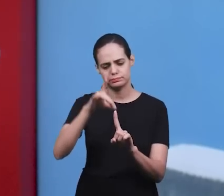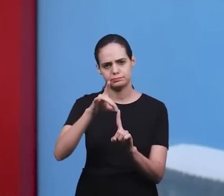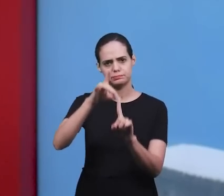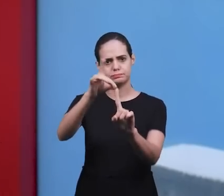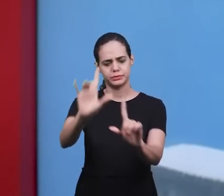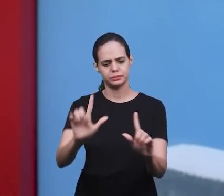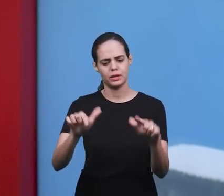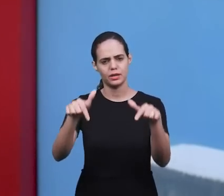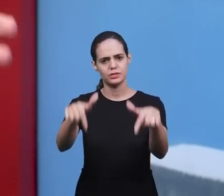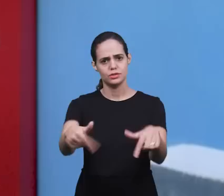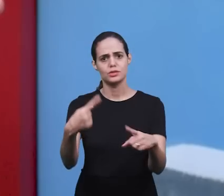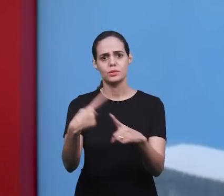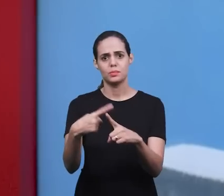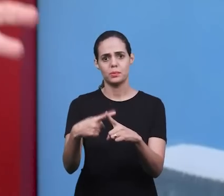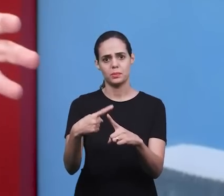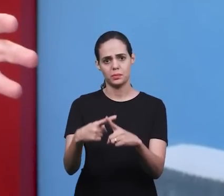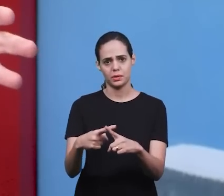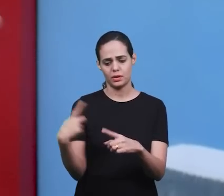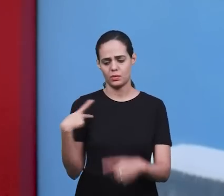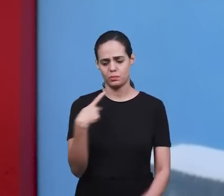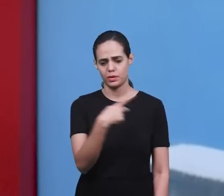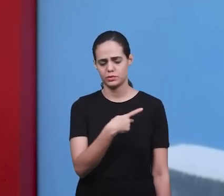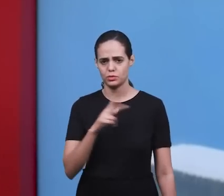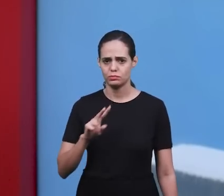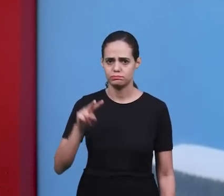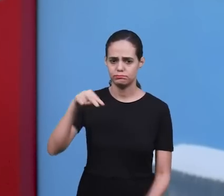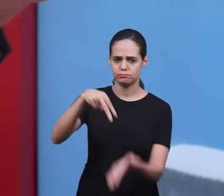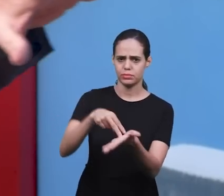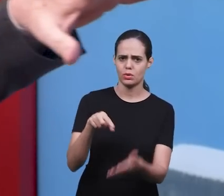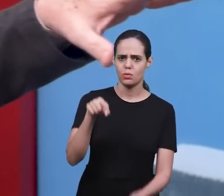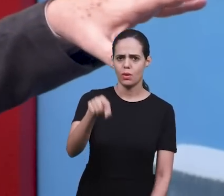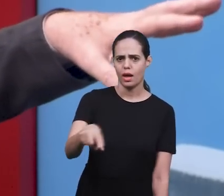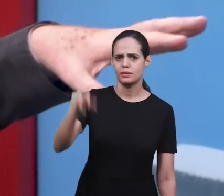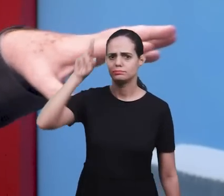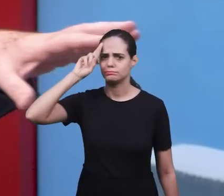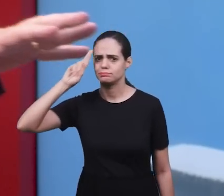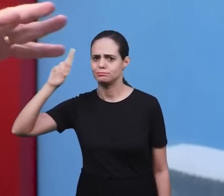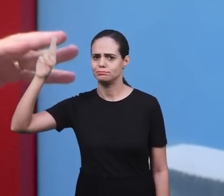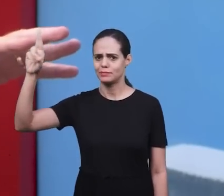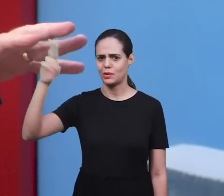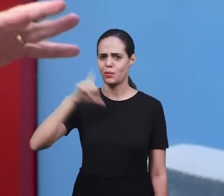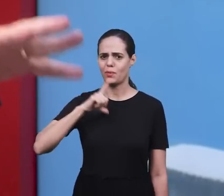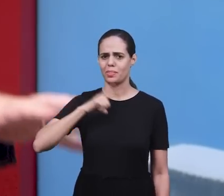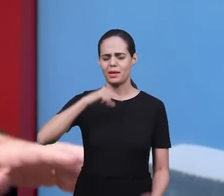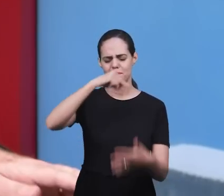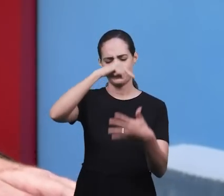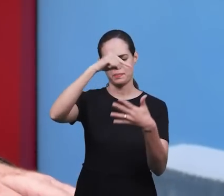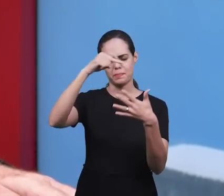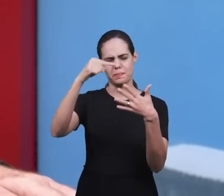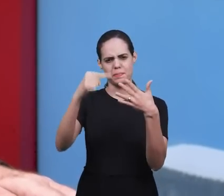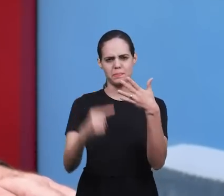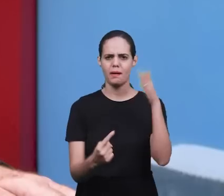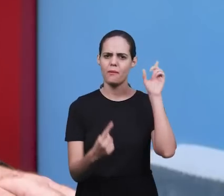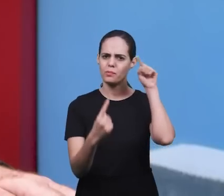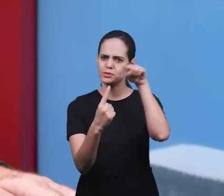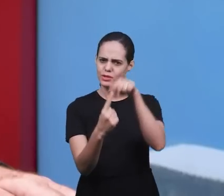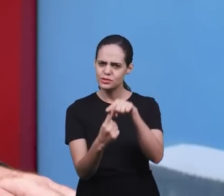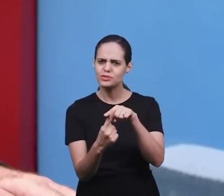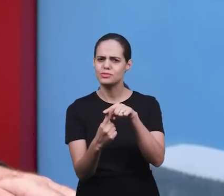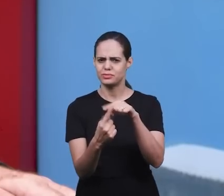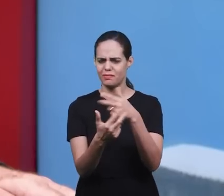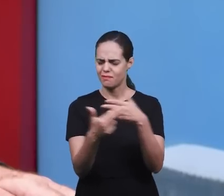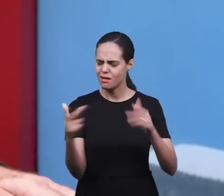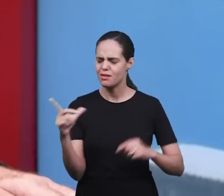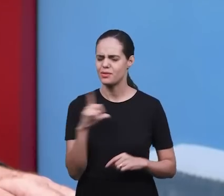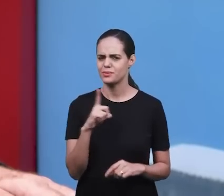nós entendemos como racional. Nós vamos por um objetivo, mas o Senhor, Ele tem muitos objetivos. Por isso que a